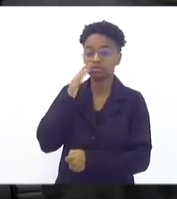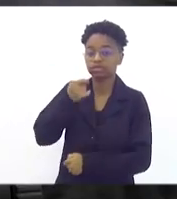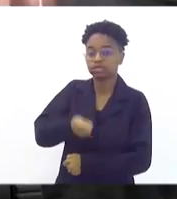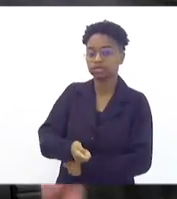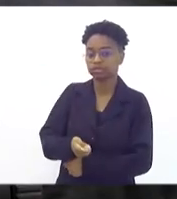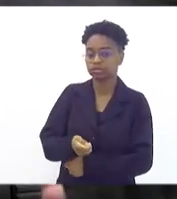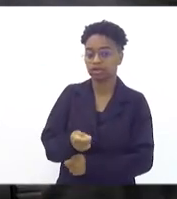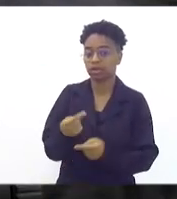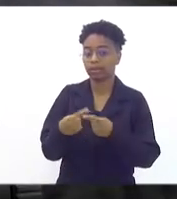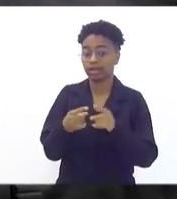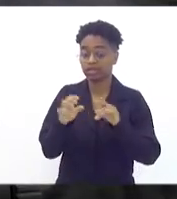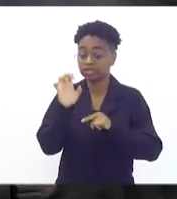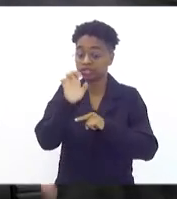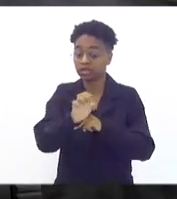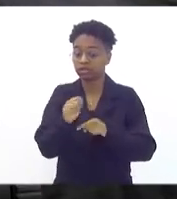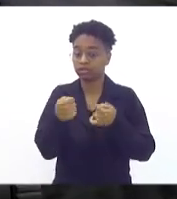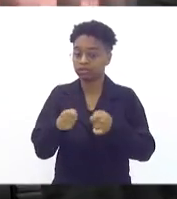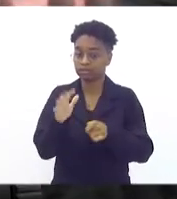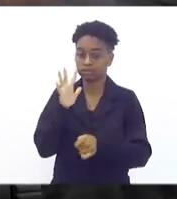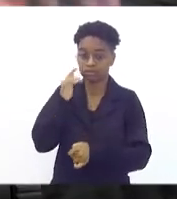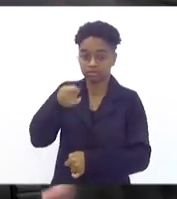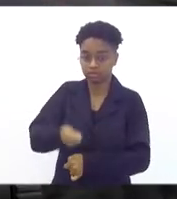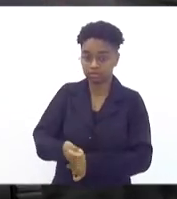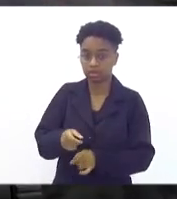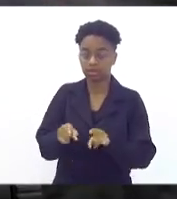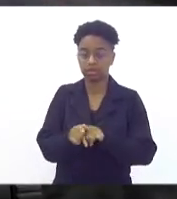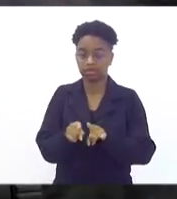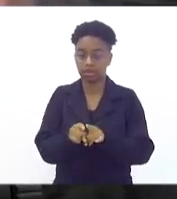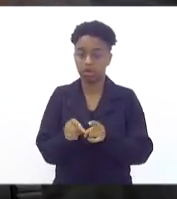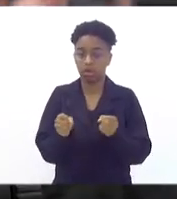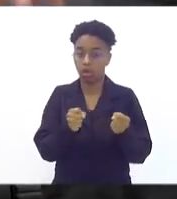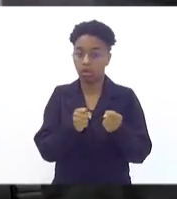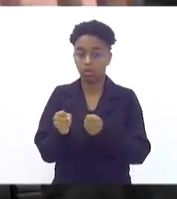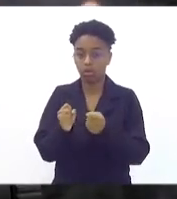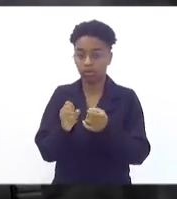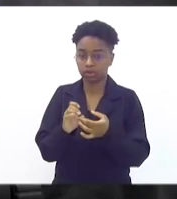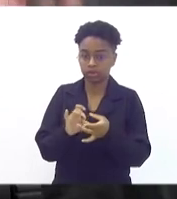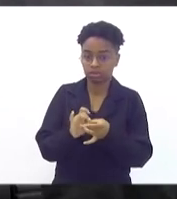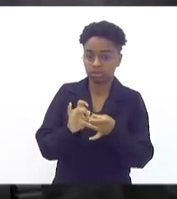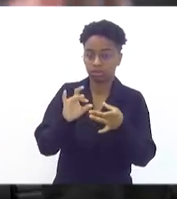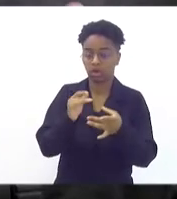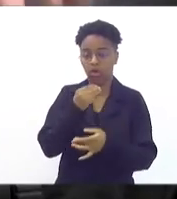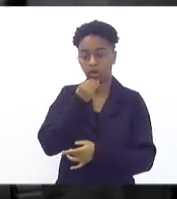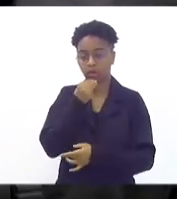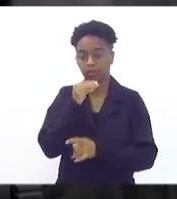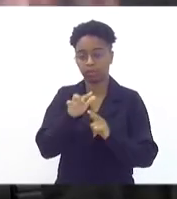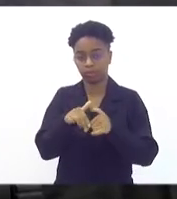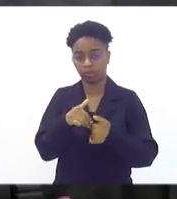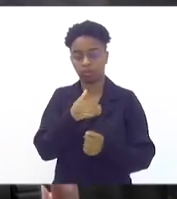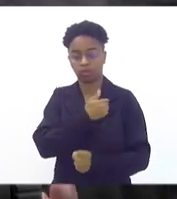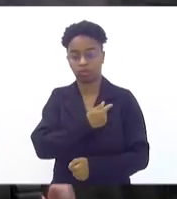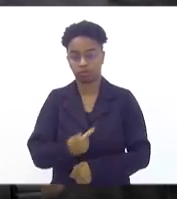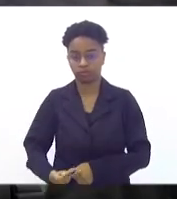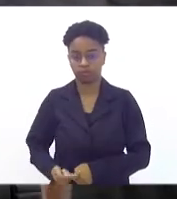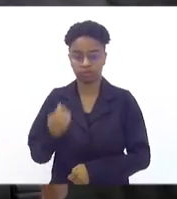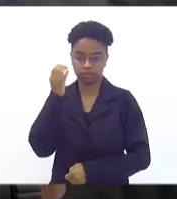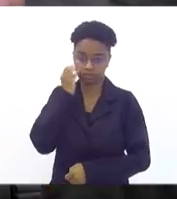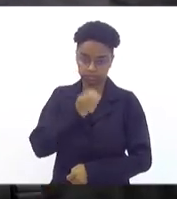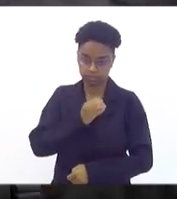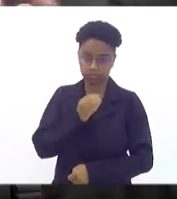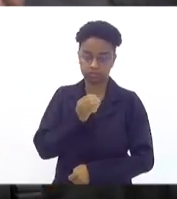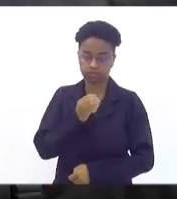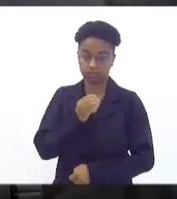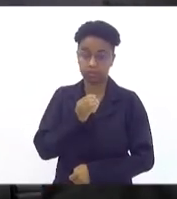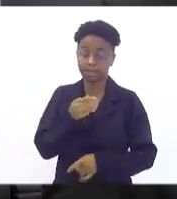o Estado tem que tomar decisão o poder concedente Óbvio na figura do governador Cláudio Castro figura do governador do Estado